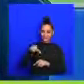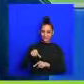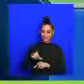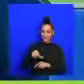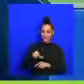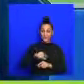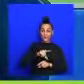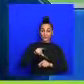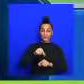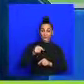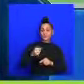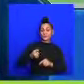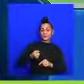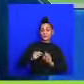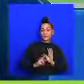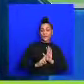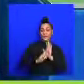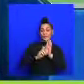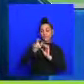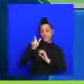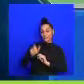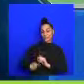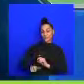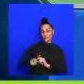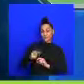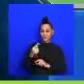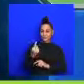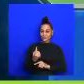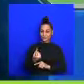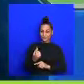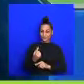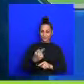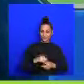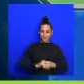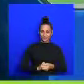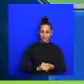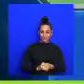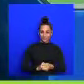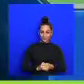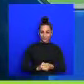9. Sorteio do número correspondente à coluna número 1.